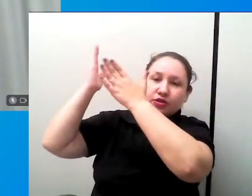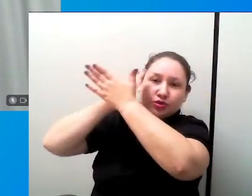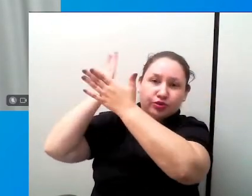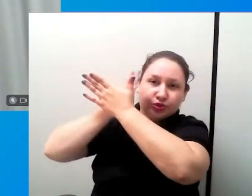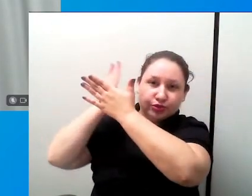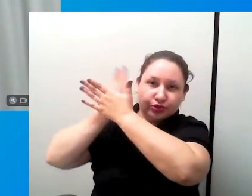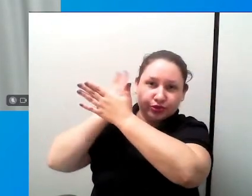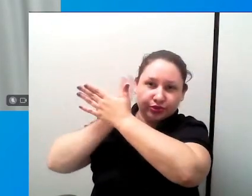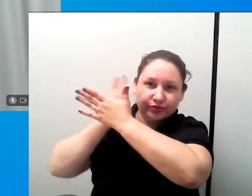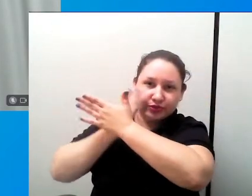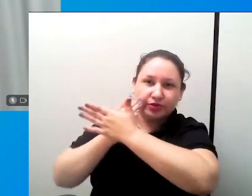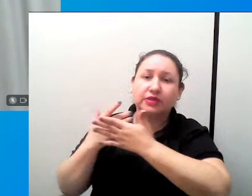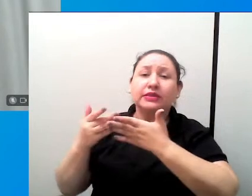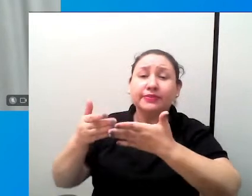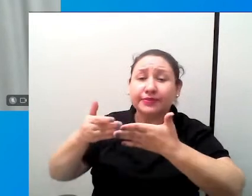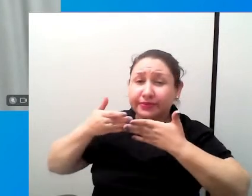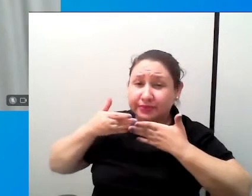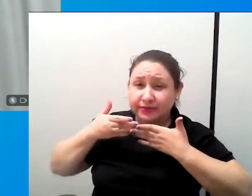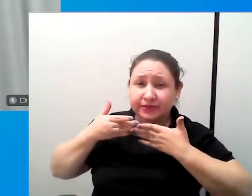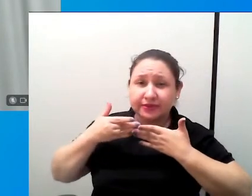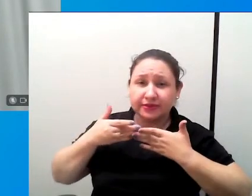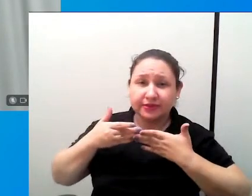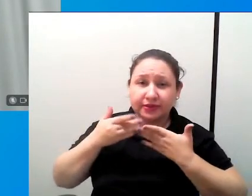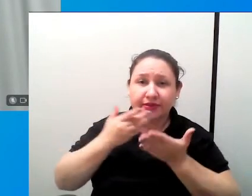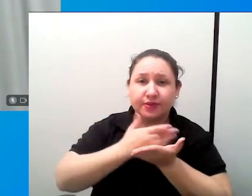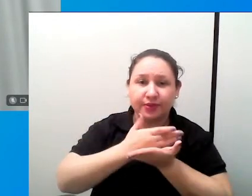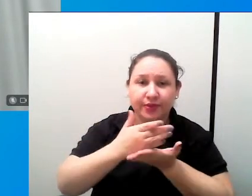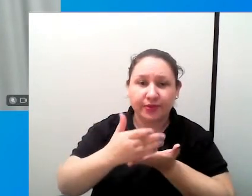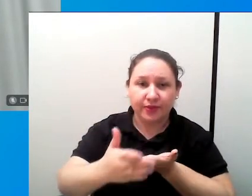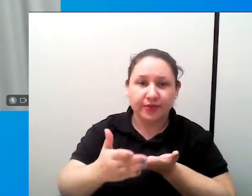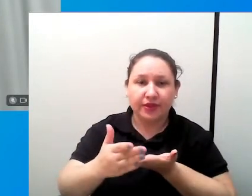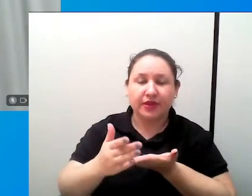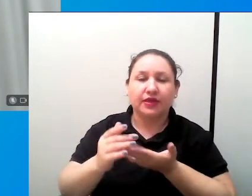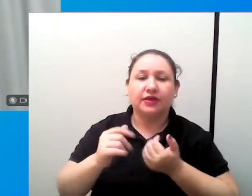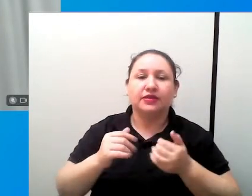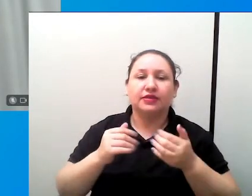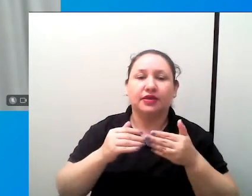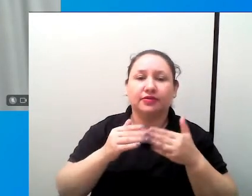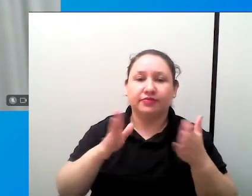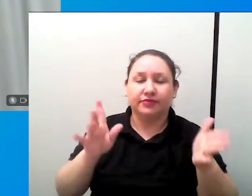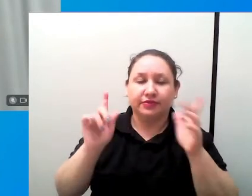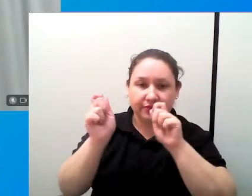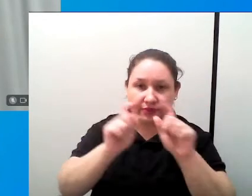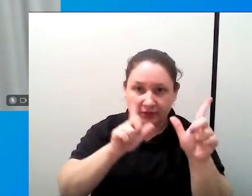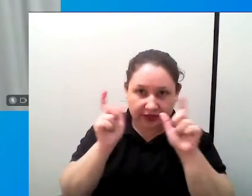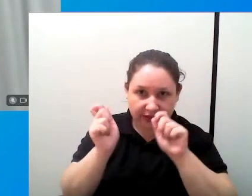Vou pedir licença para iniciar a apresentação aqui dos slides.